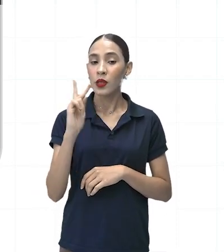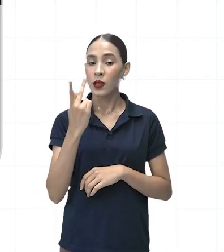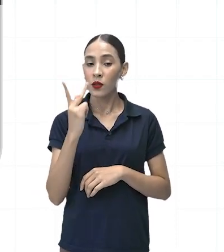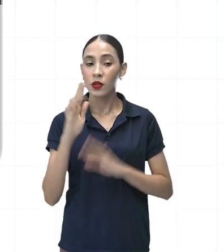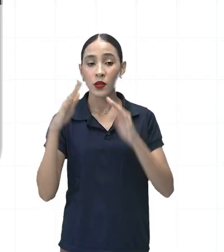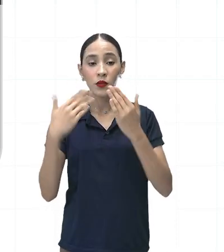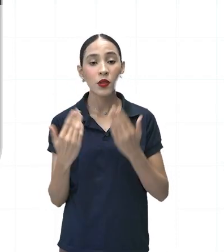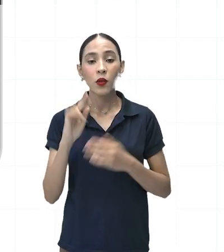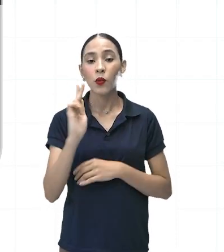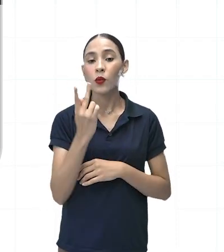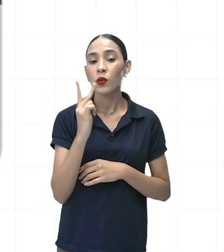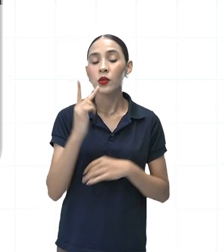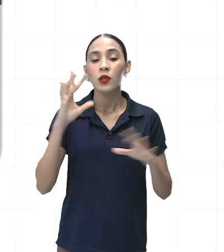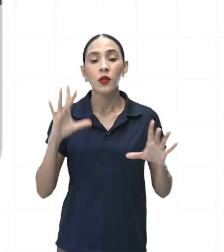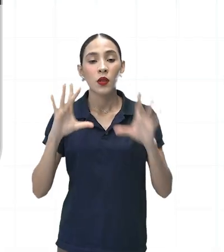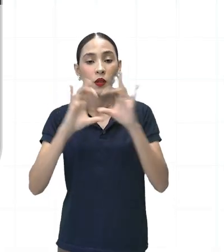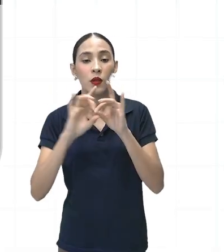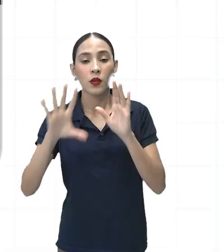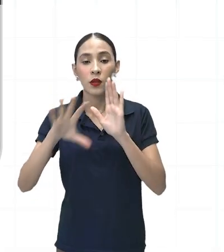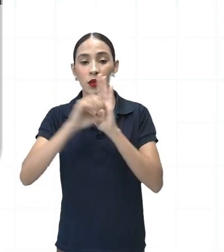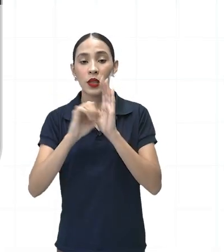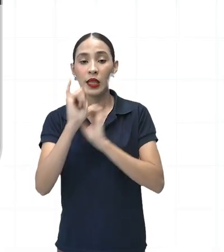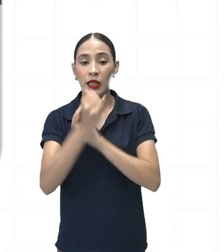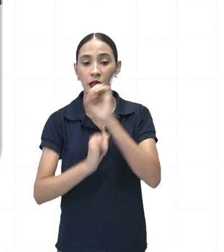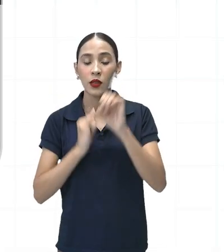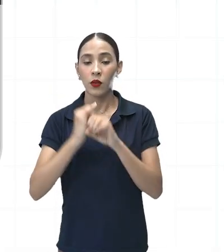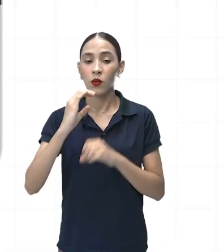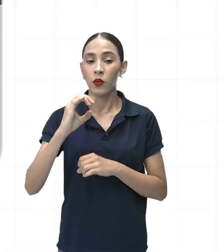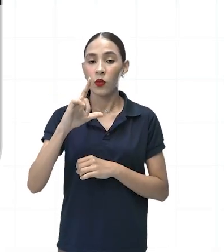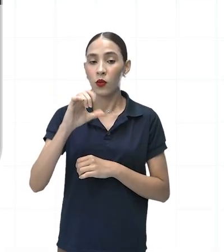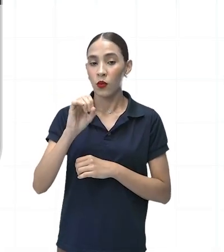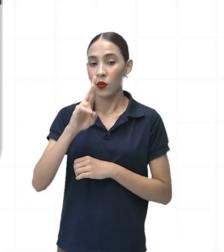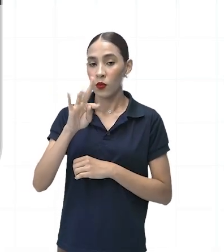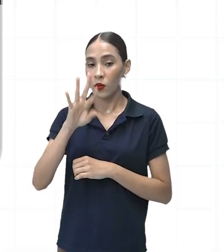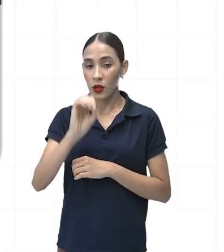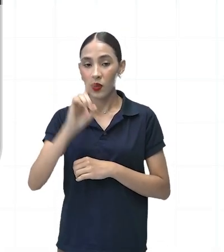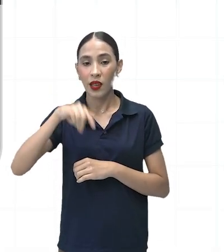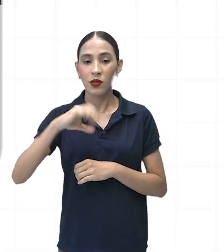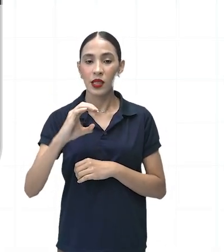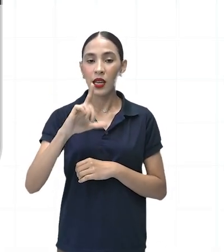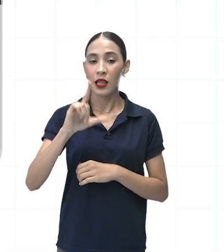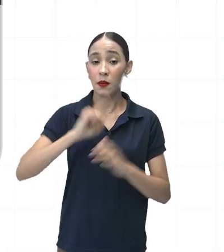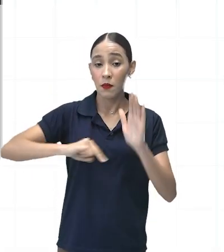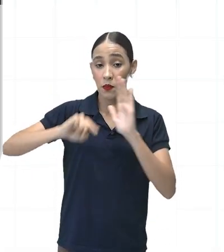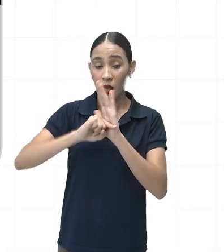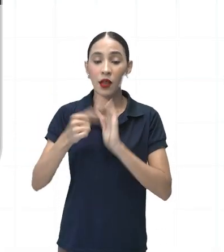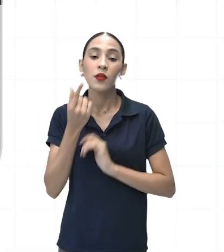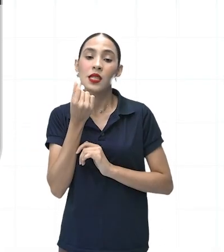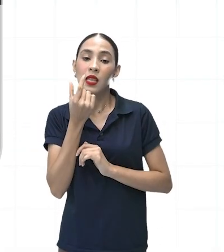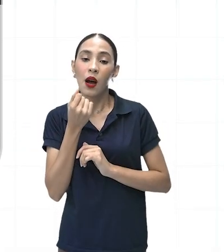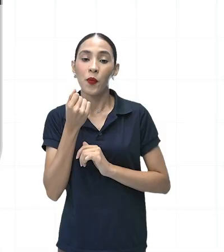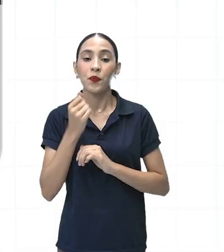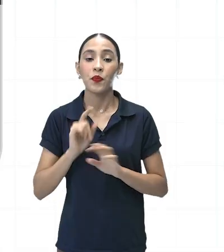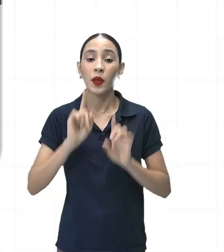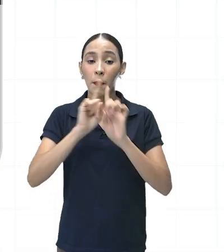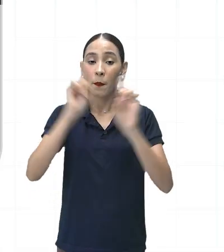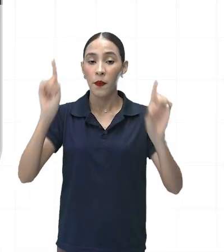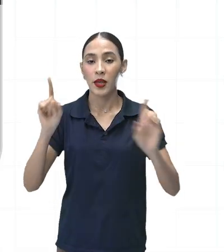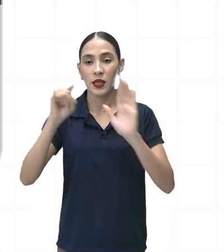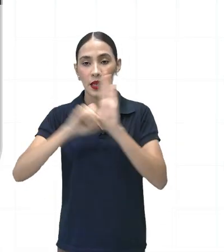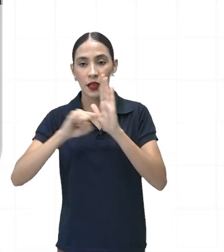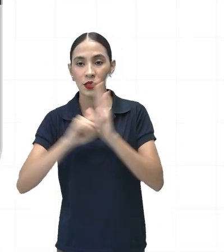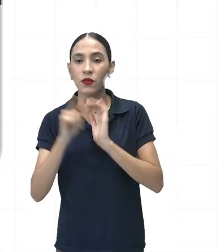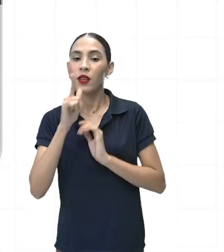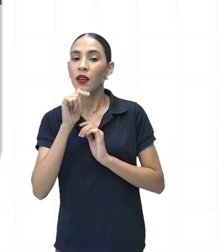O hidrogênio, ele se atrai pelo íon cloreto, que é o Cl- do sal de cozinha. Já a parte negativa